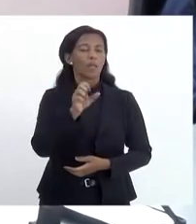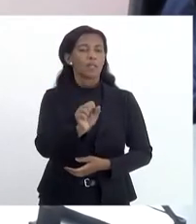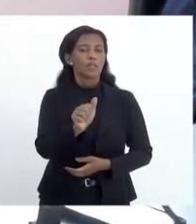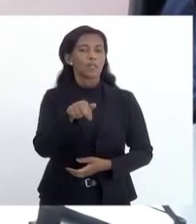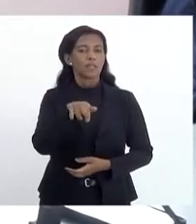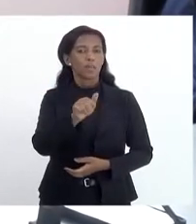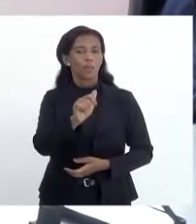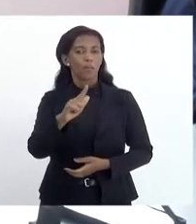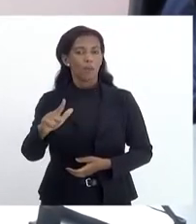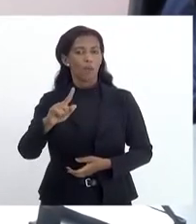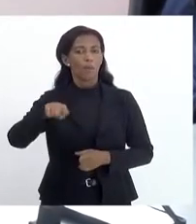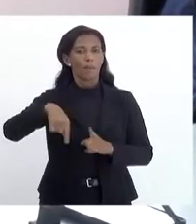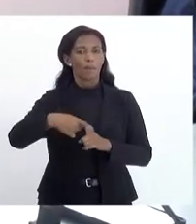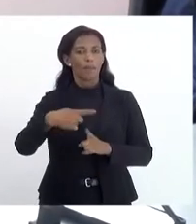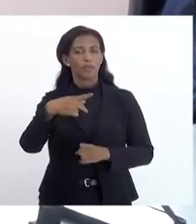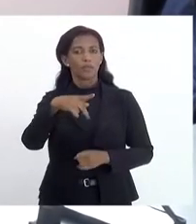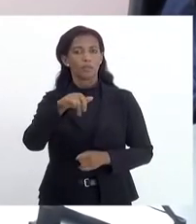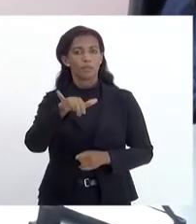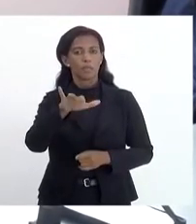Pisciani.